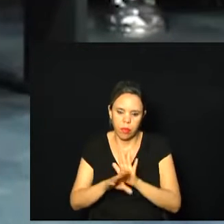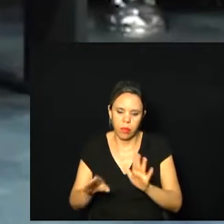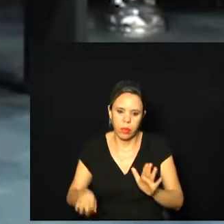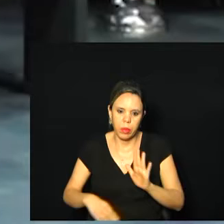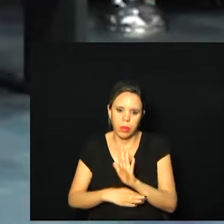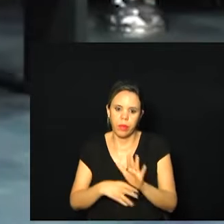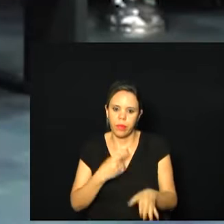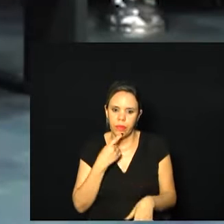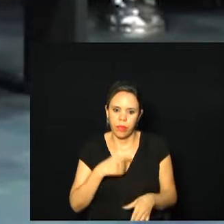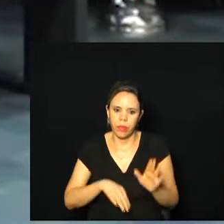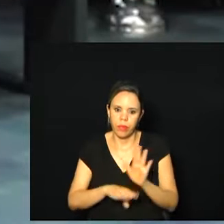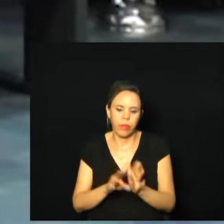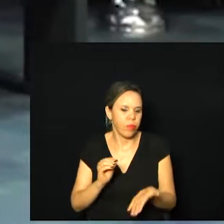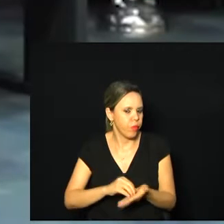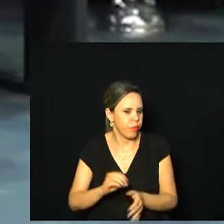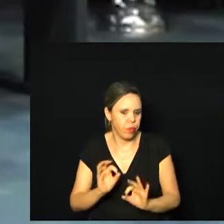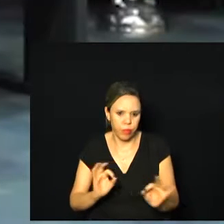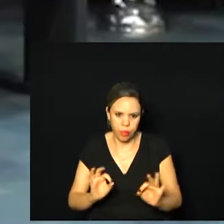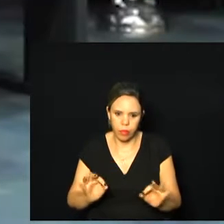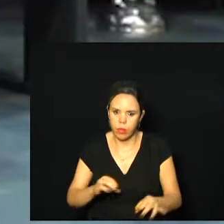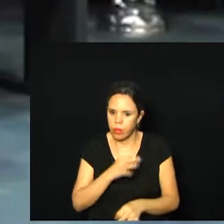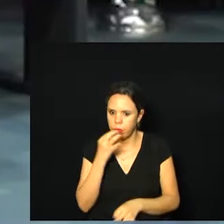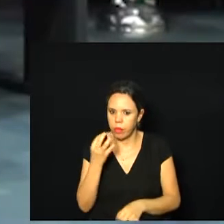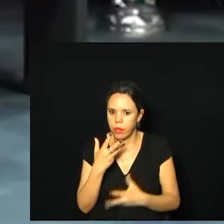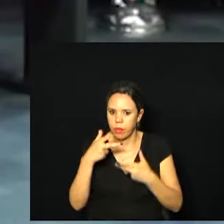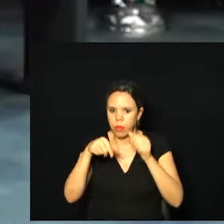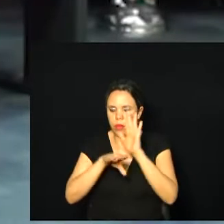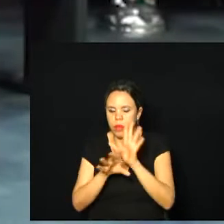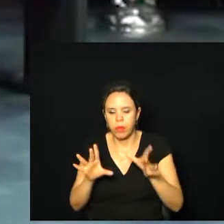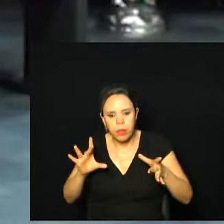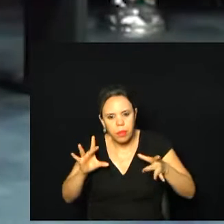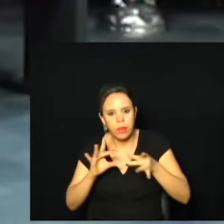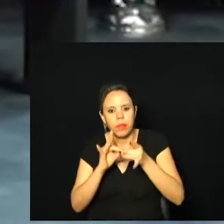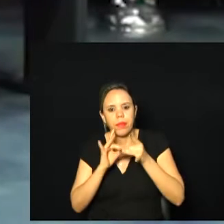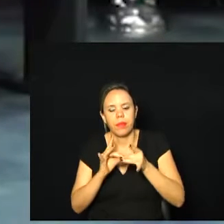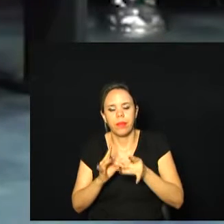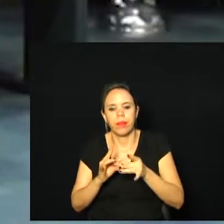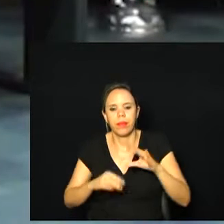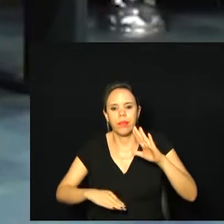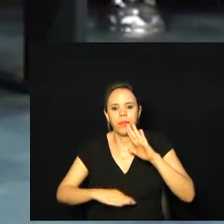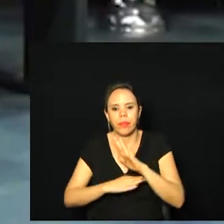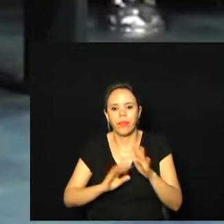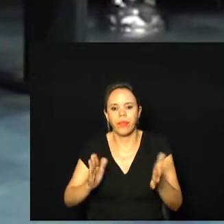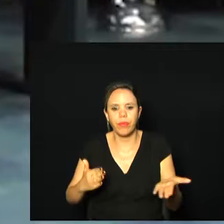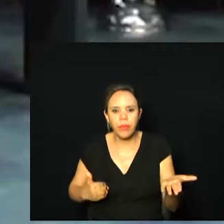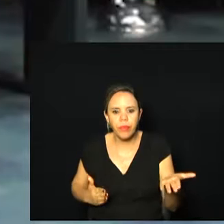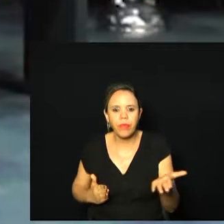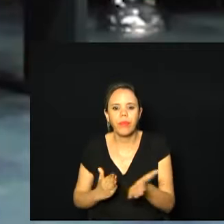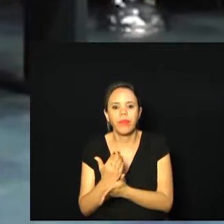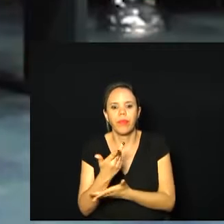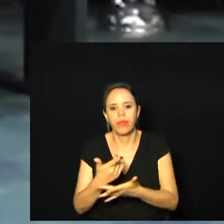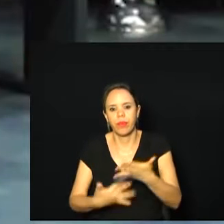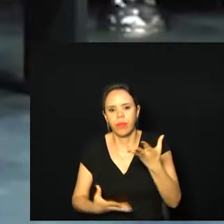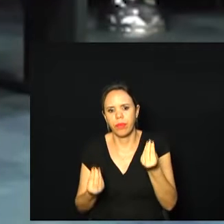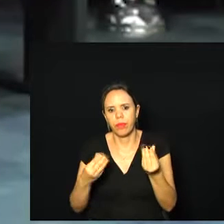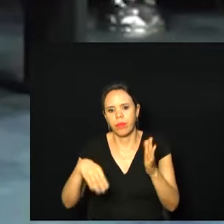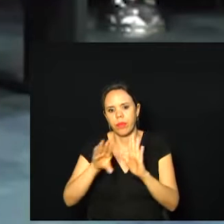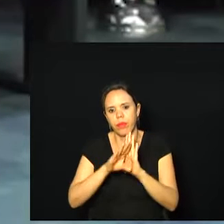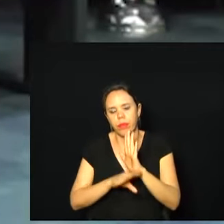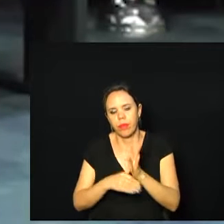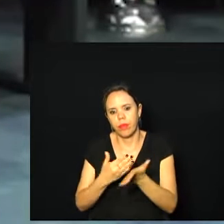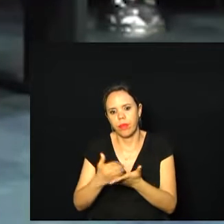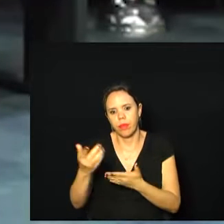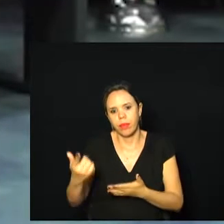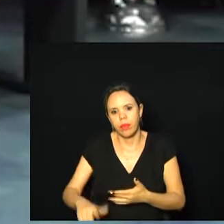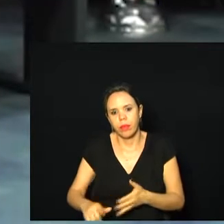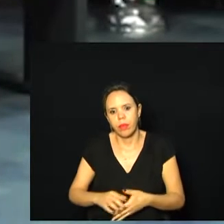Câmara Municipal não nos faltou em nenhum momento, né? A gente teve, por parte da Câmara, já a aprovação de programas como o Recomeça,